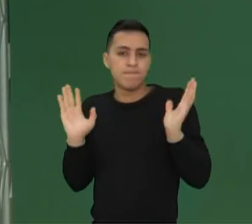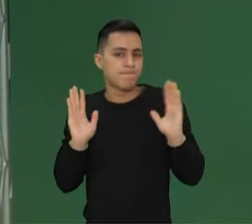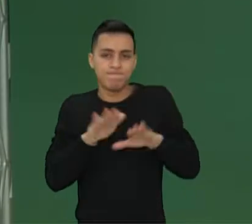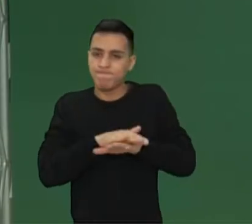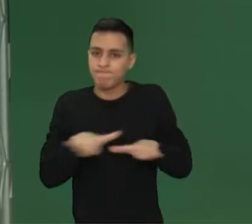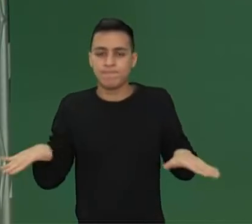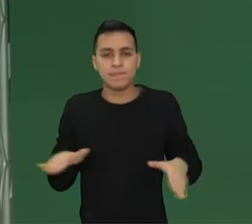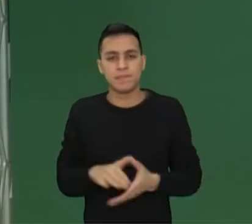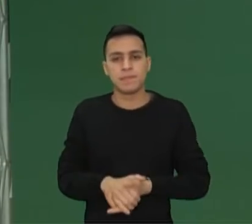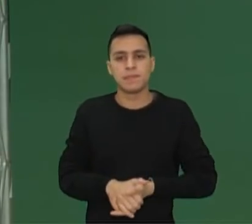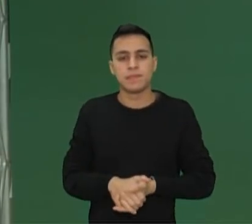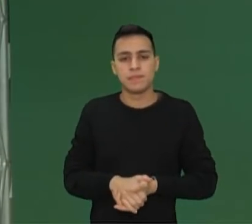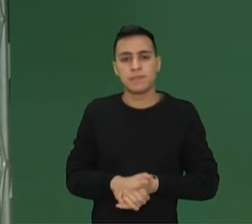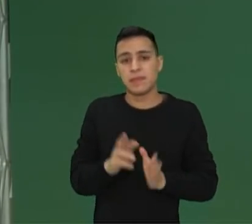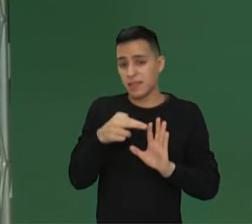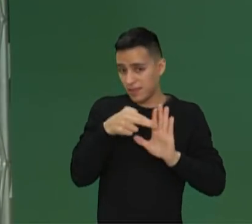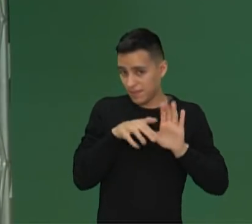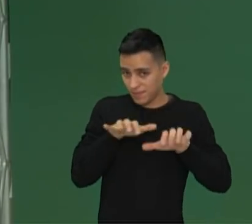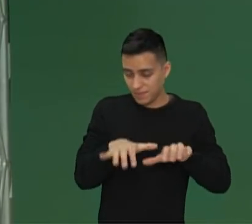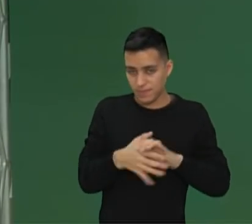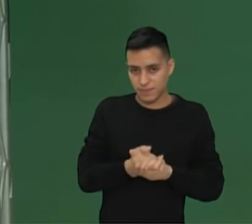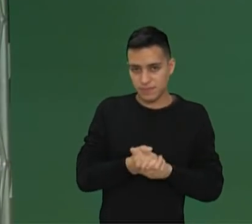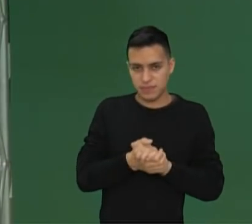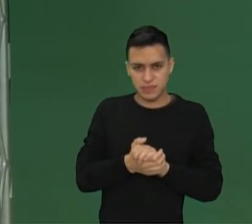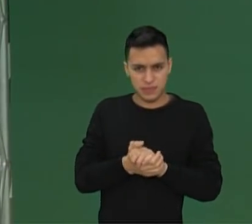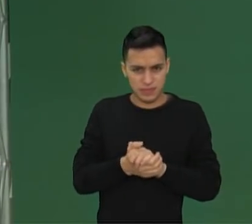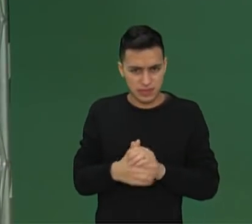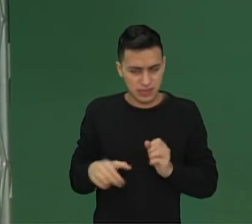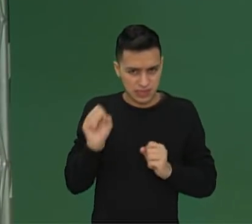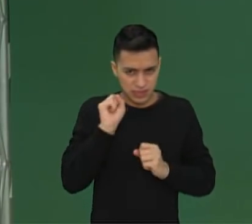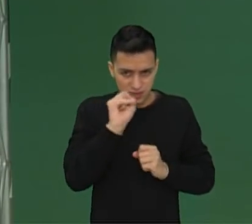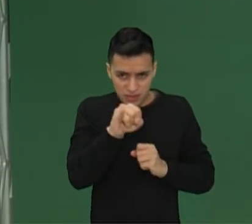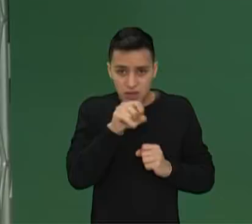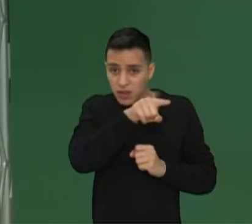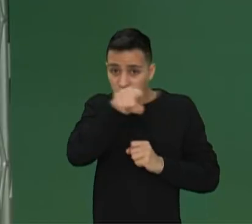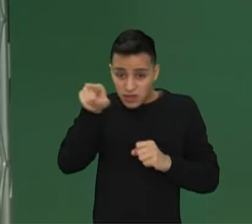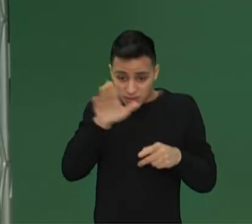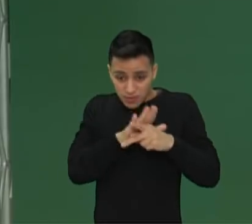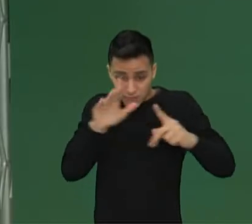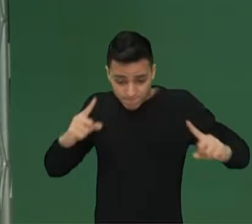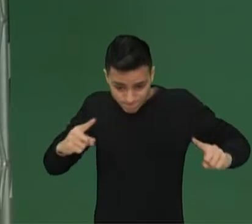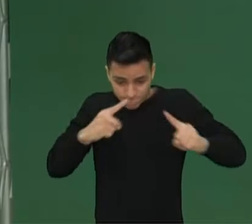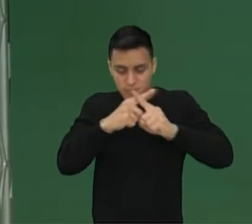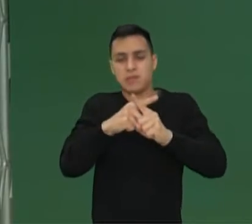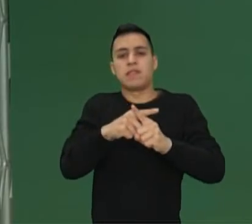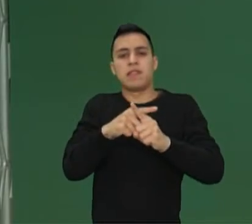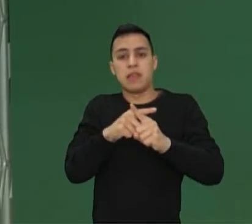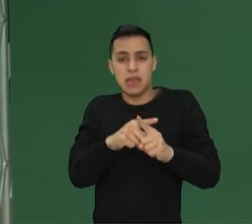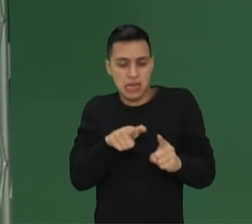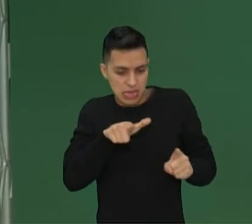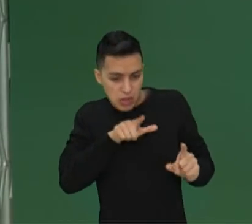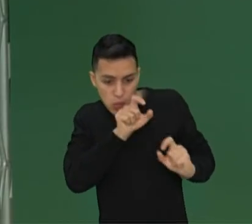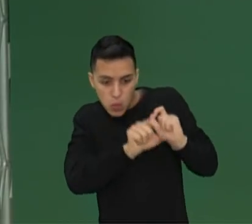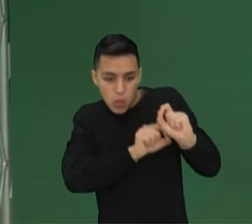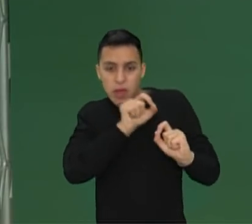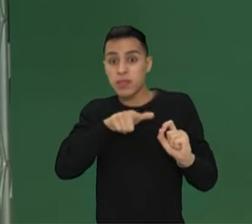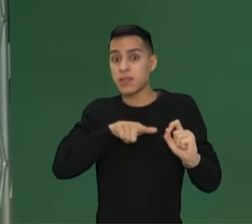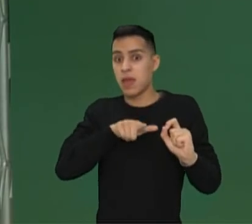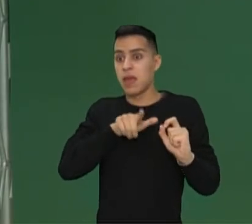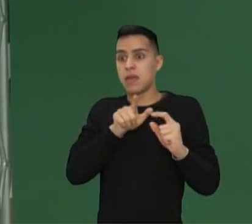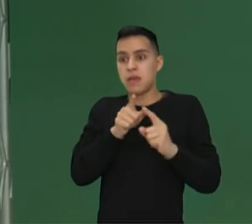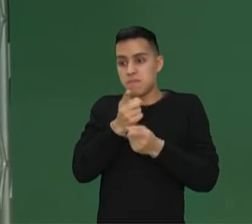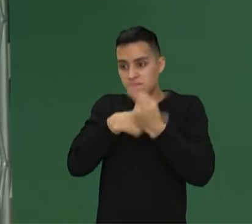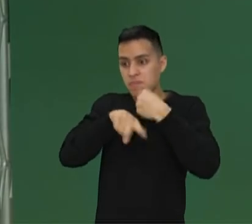tentar consertar. É a regra. Então, se você estiver numa partida assim que vale alguma coisa, que vale uma